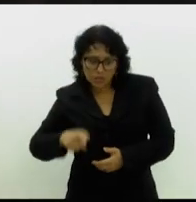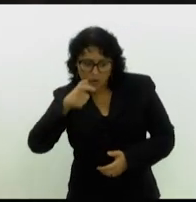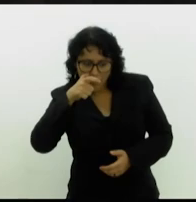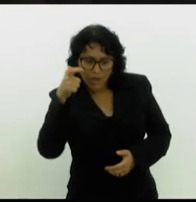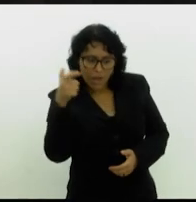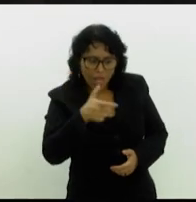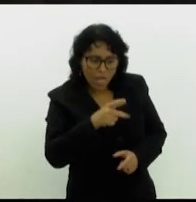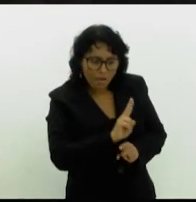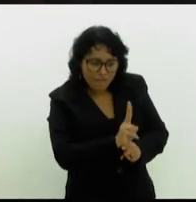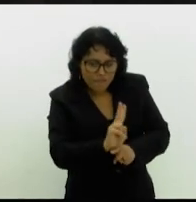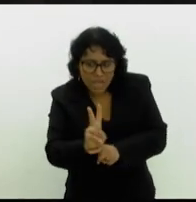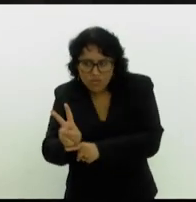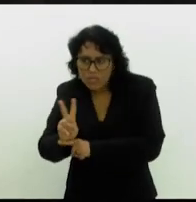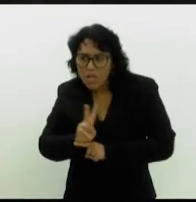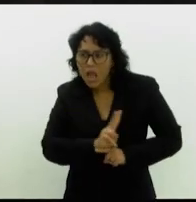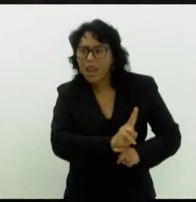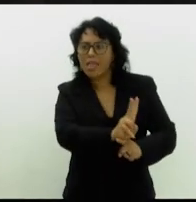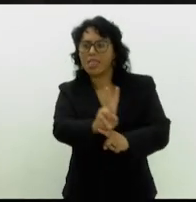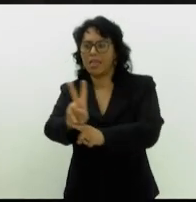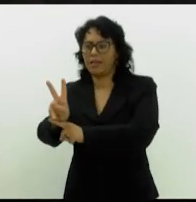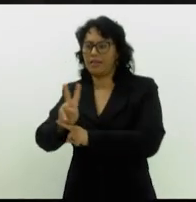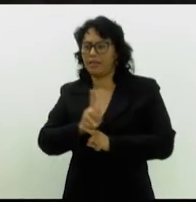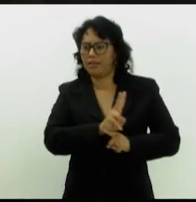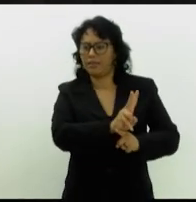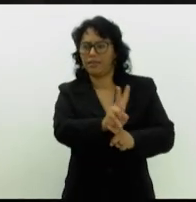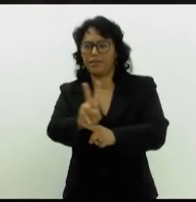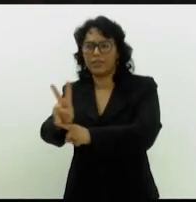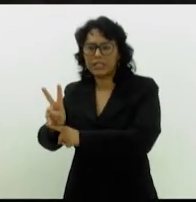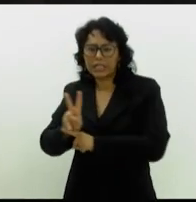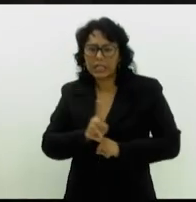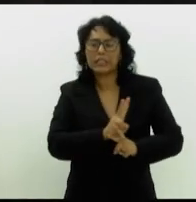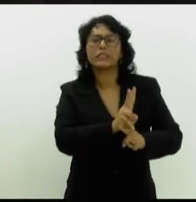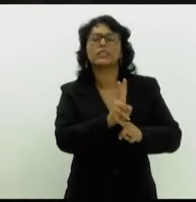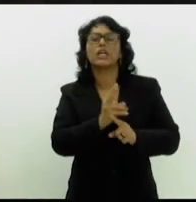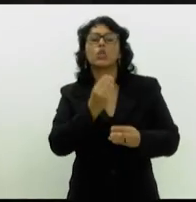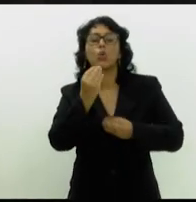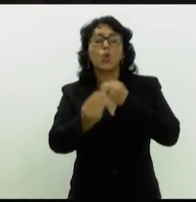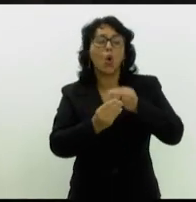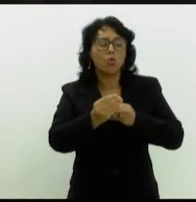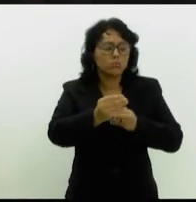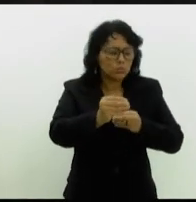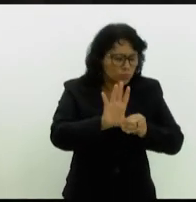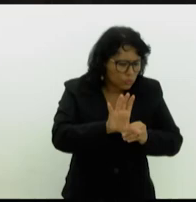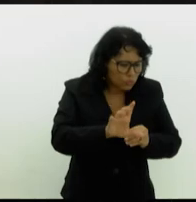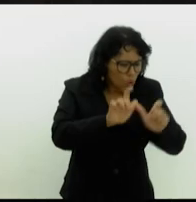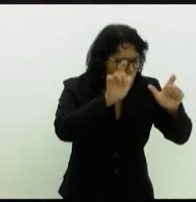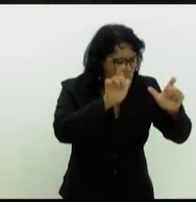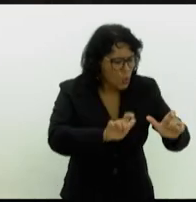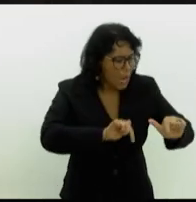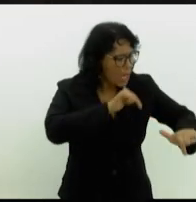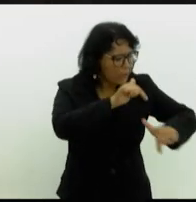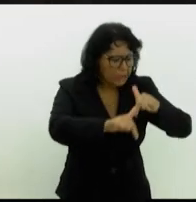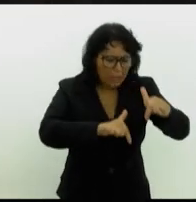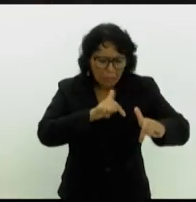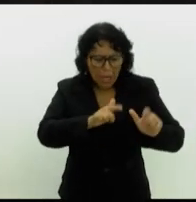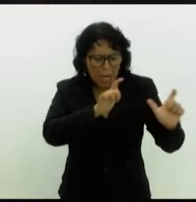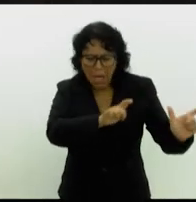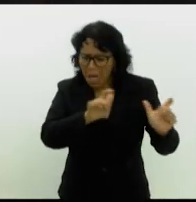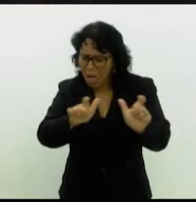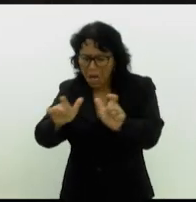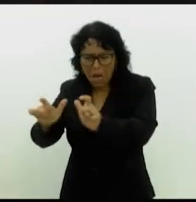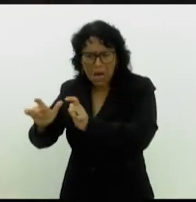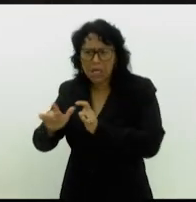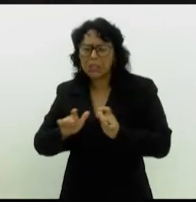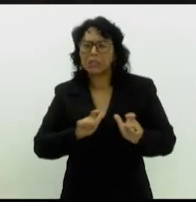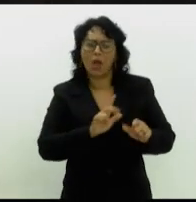aqui outros deputados que participam também vamos estar fiscalizando as condições eh da imuna Laranjal né na cidade